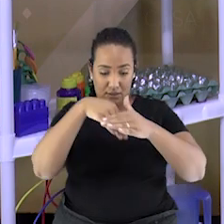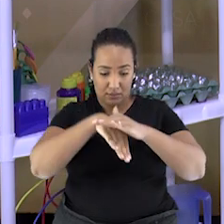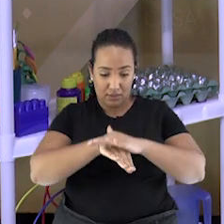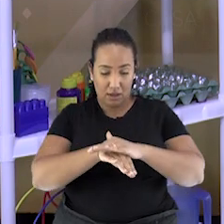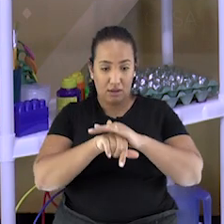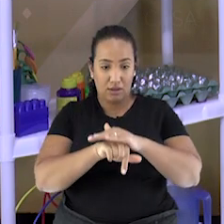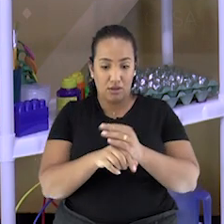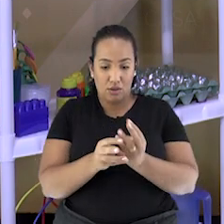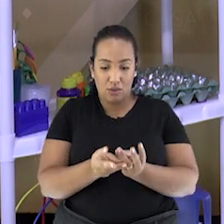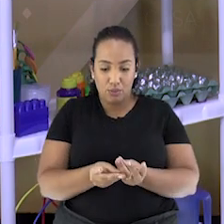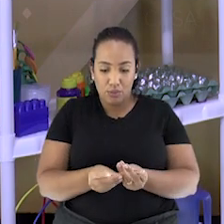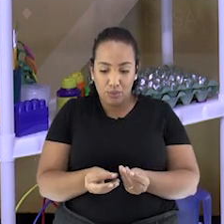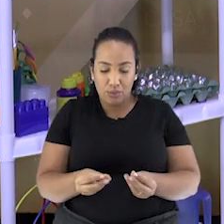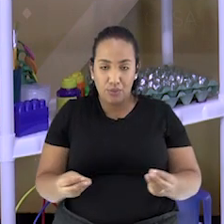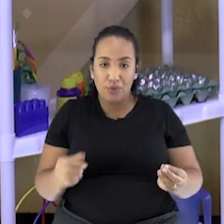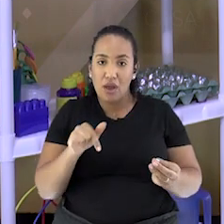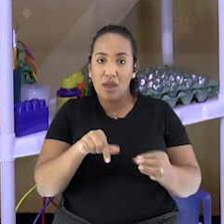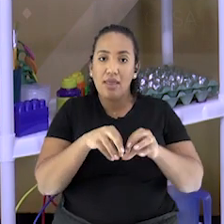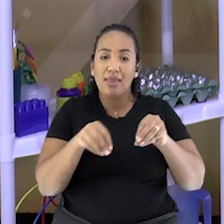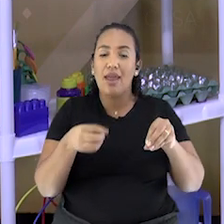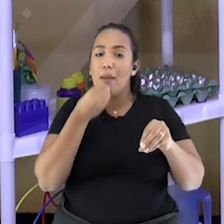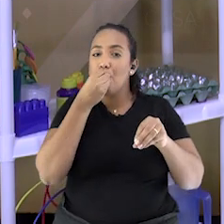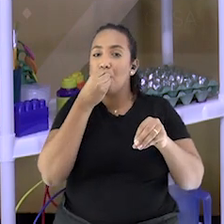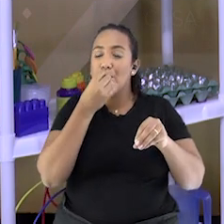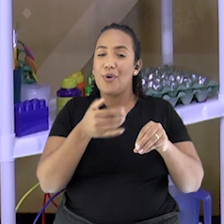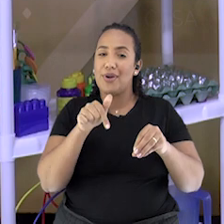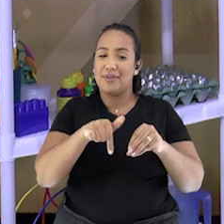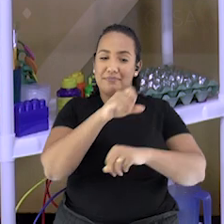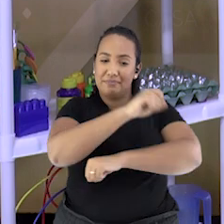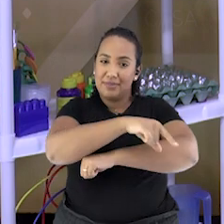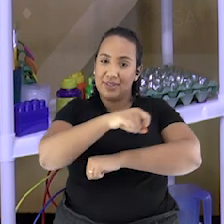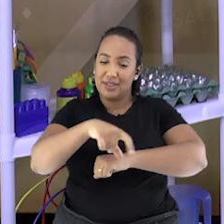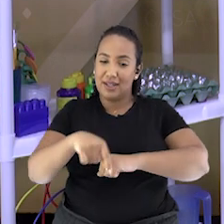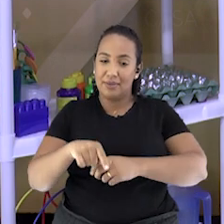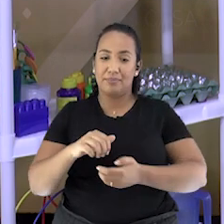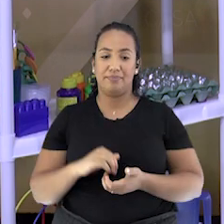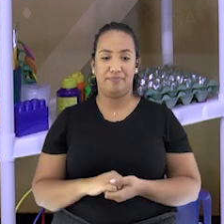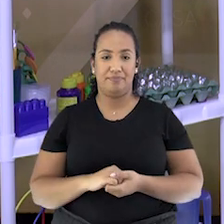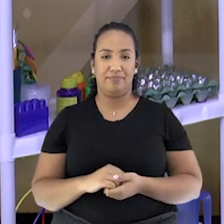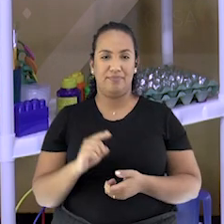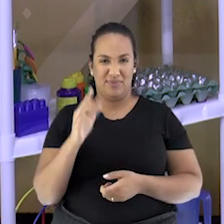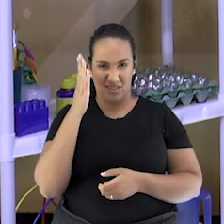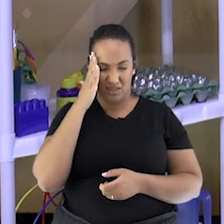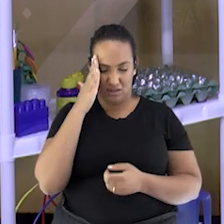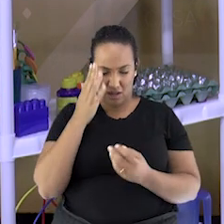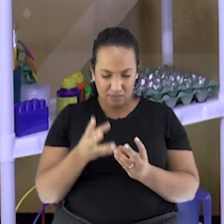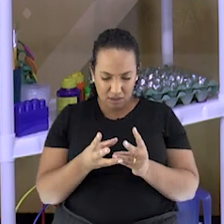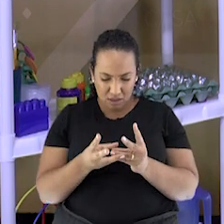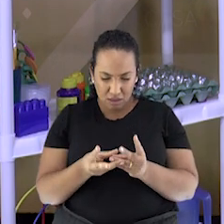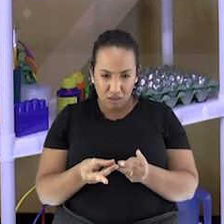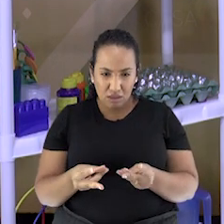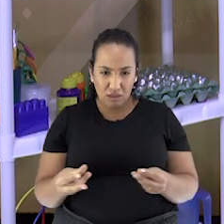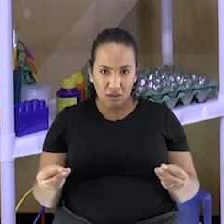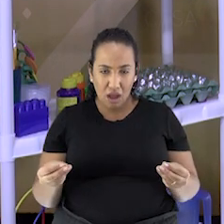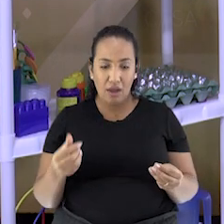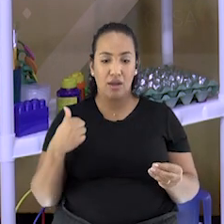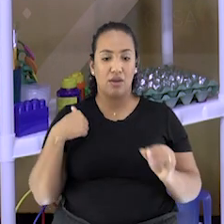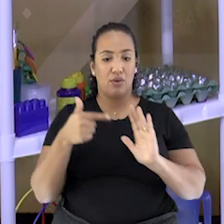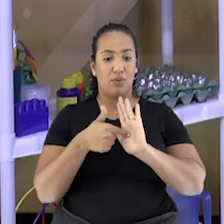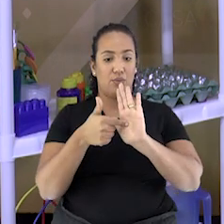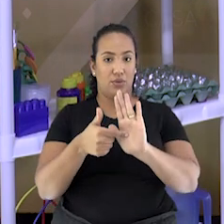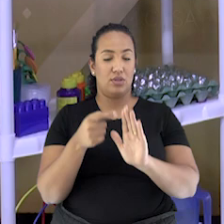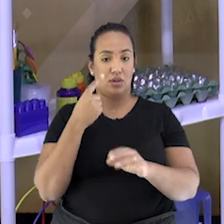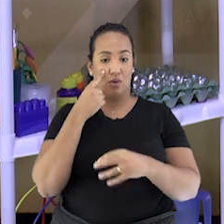o que é desmanchar? Vou mostrar com água e açúcar. Veja, aqui está a água e aqui está o açúcar.